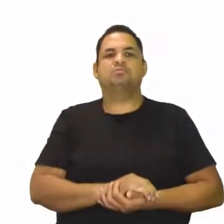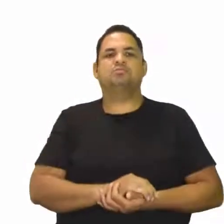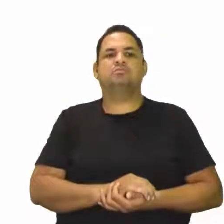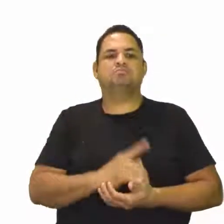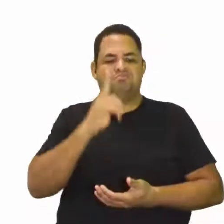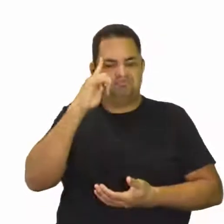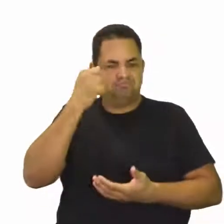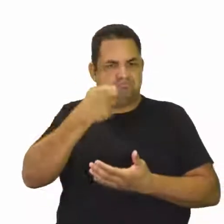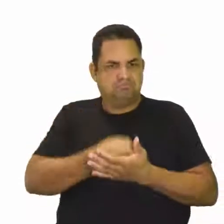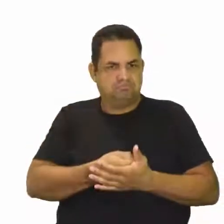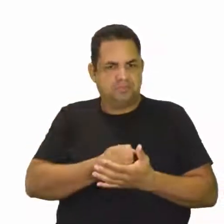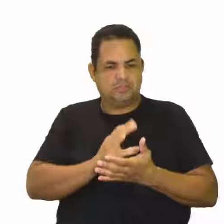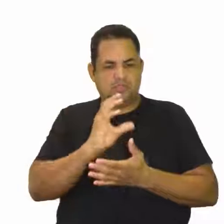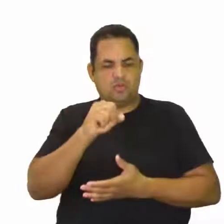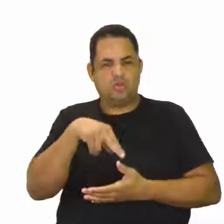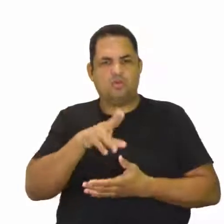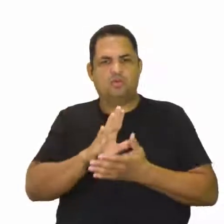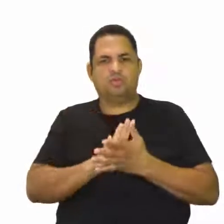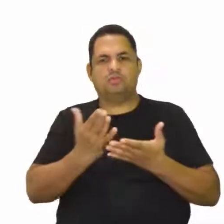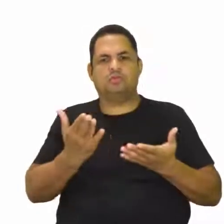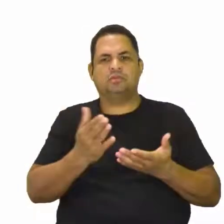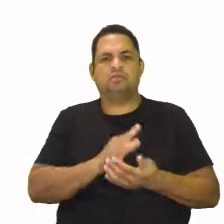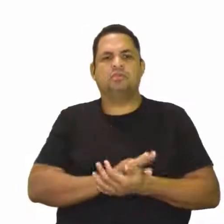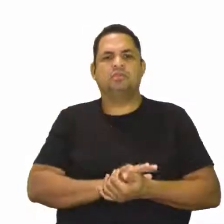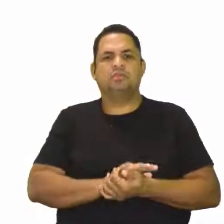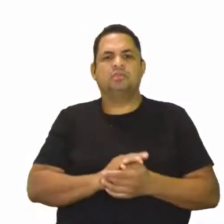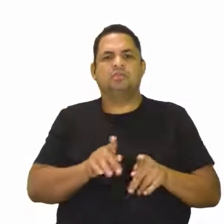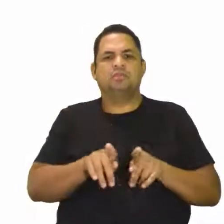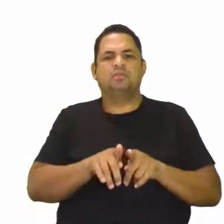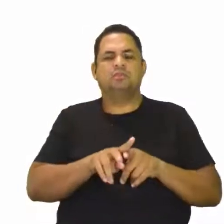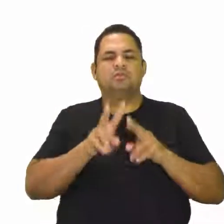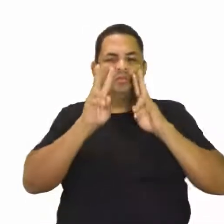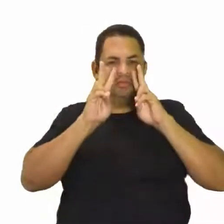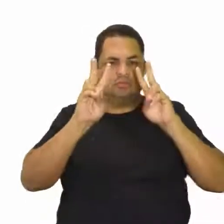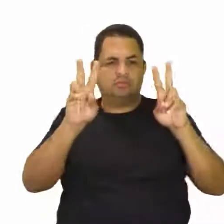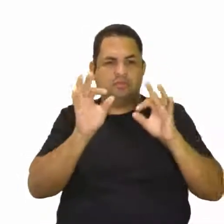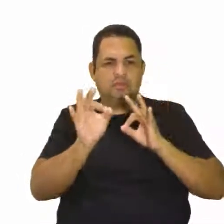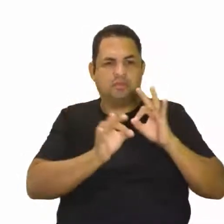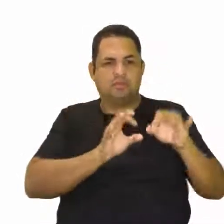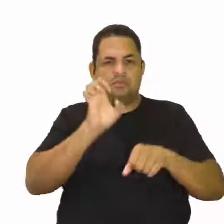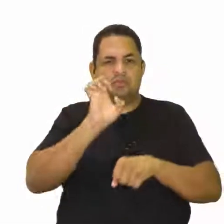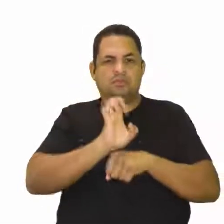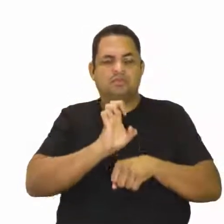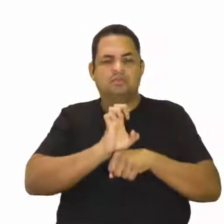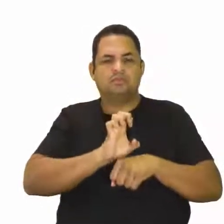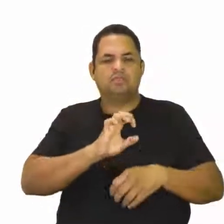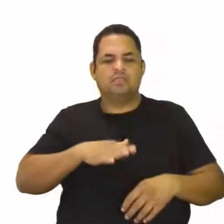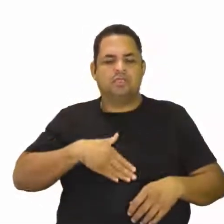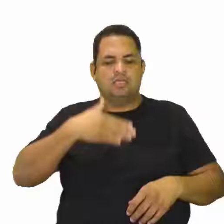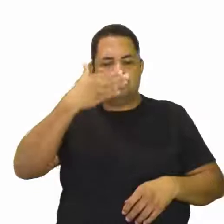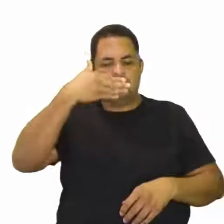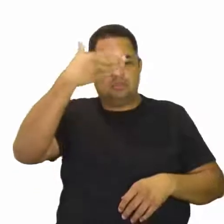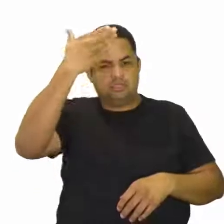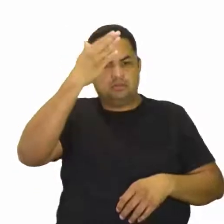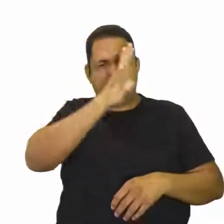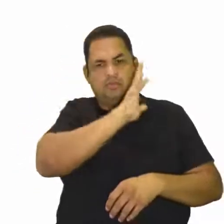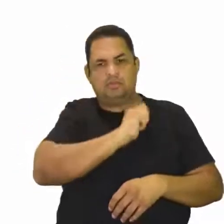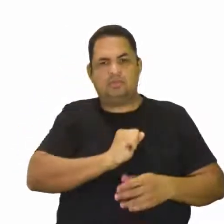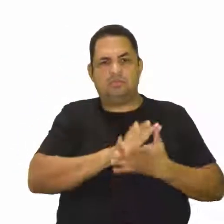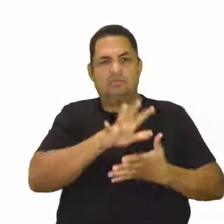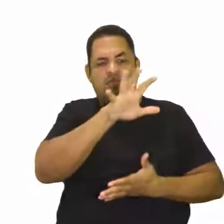A decisão da Organização das Nações Unidas também previa a fundação de um Estado árabe palestino na região